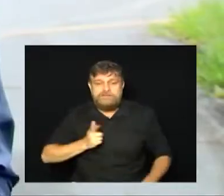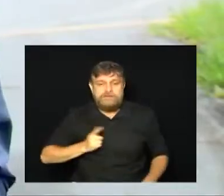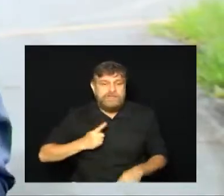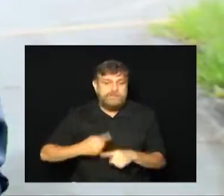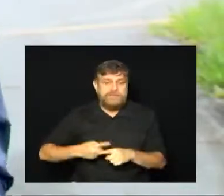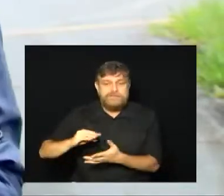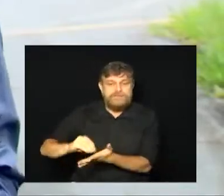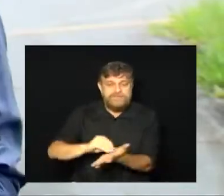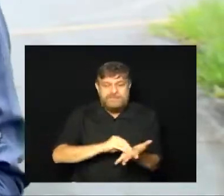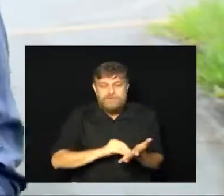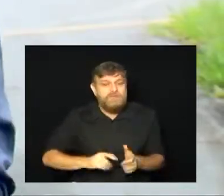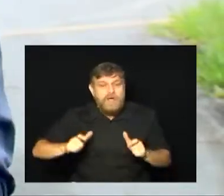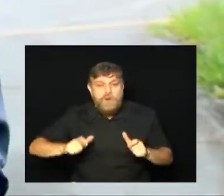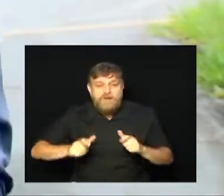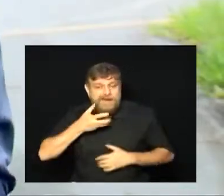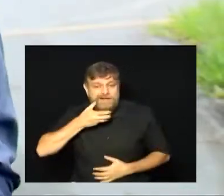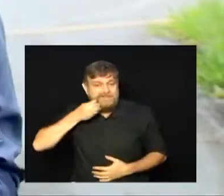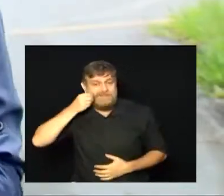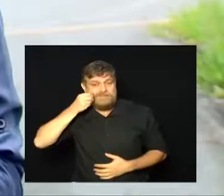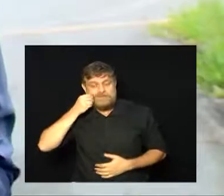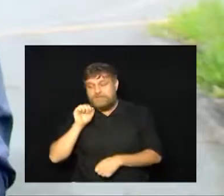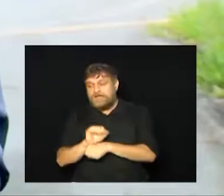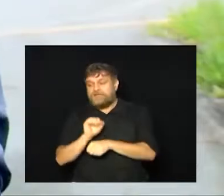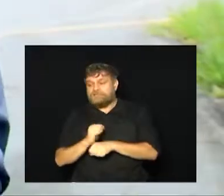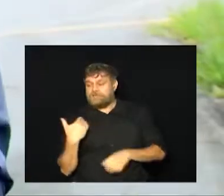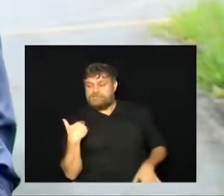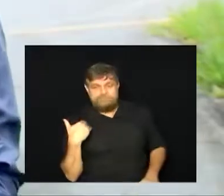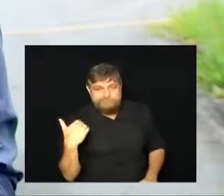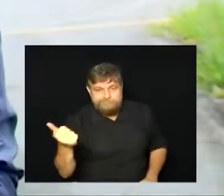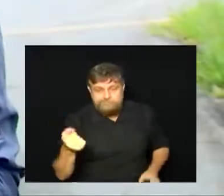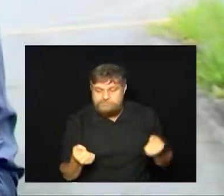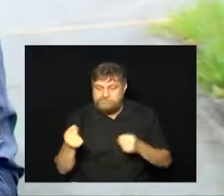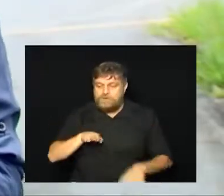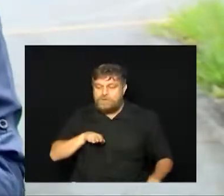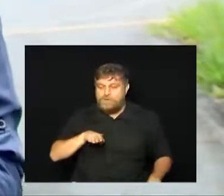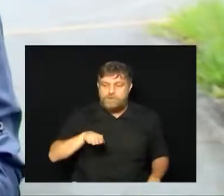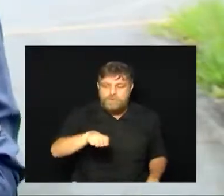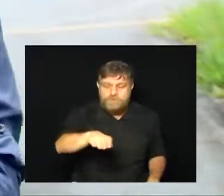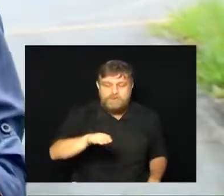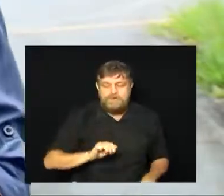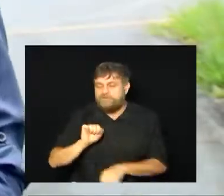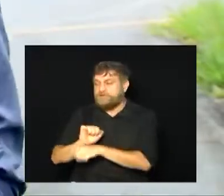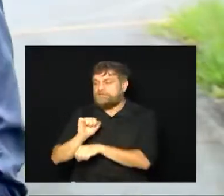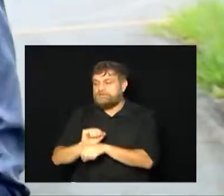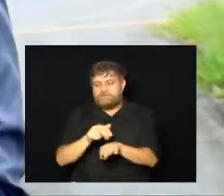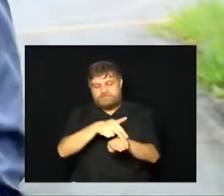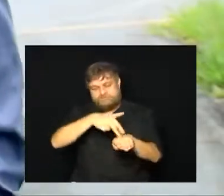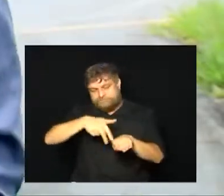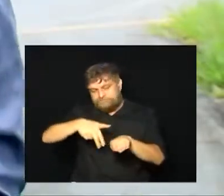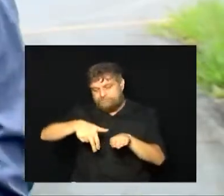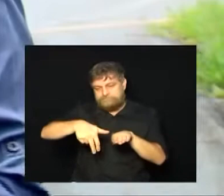falta de espaço para eles poderem esperar a chamada e até desembarcar o próprio passageiro. Então esse